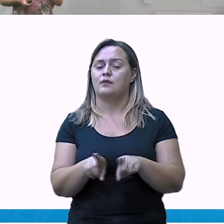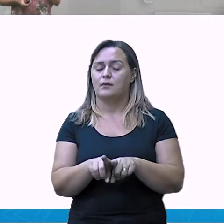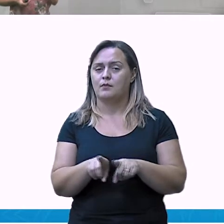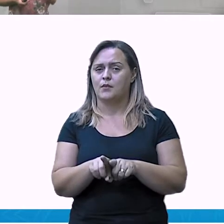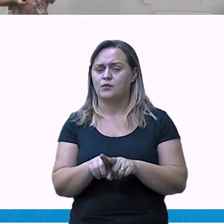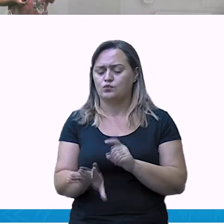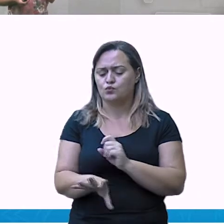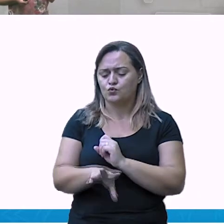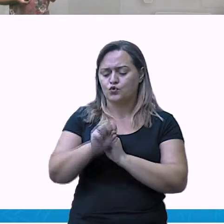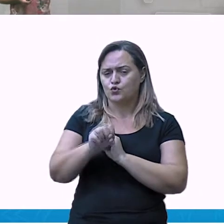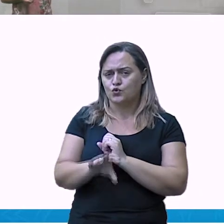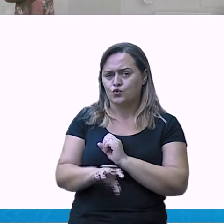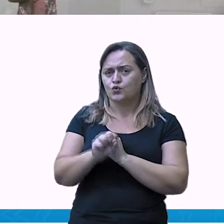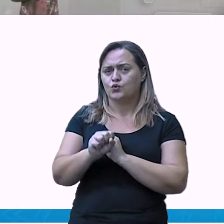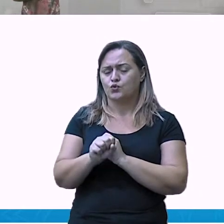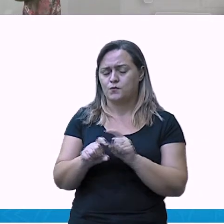faz